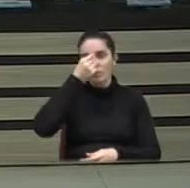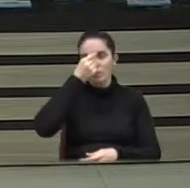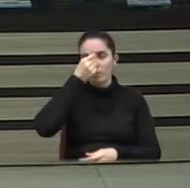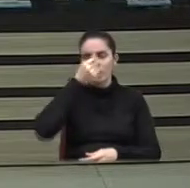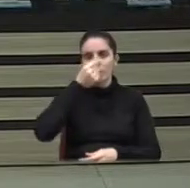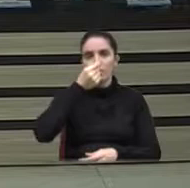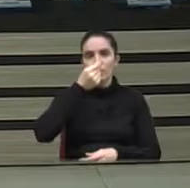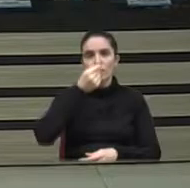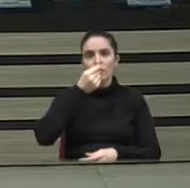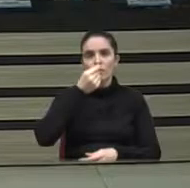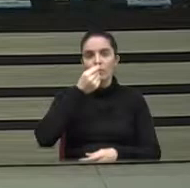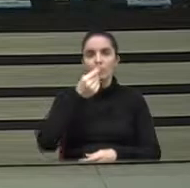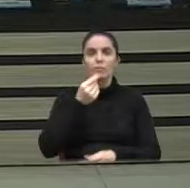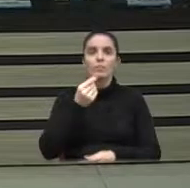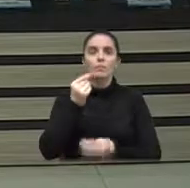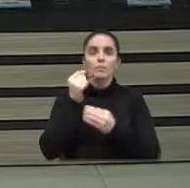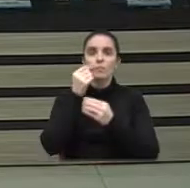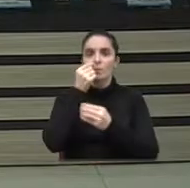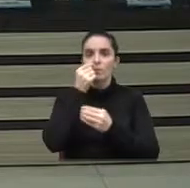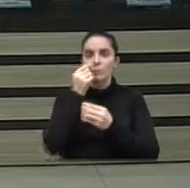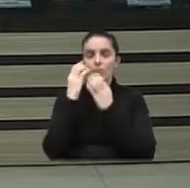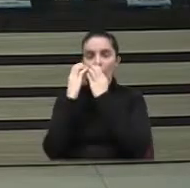e Midolanche.